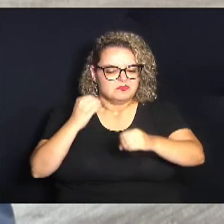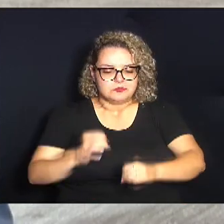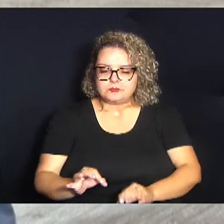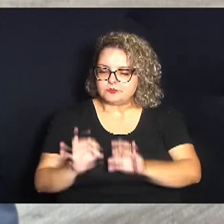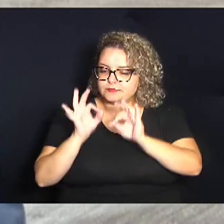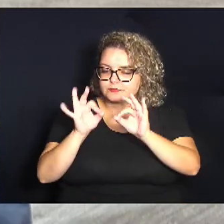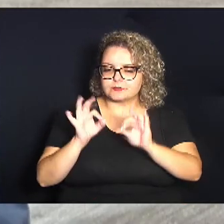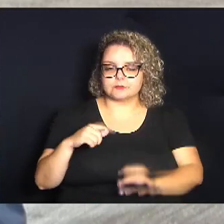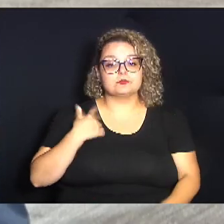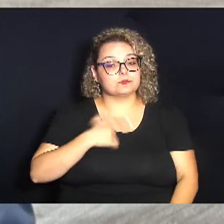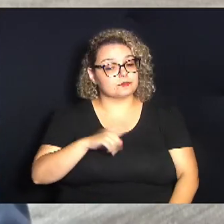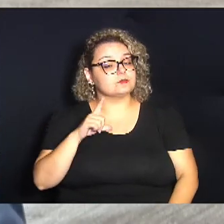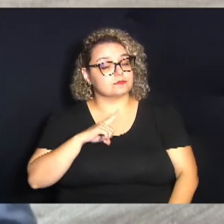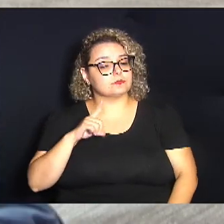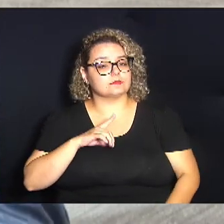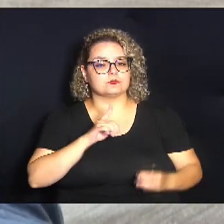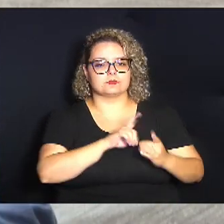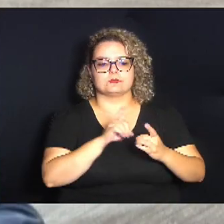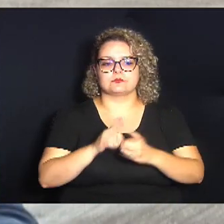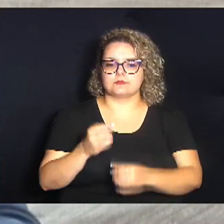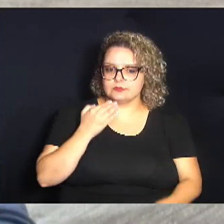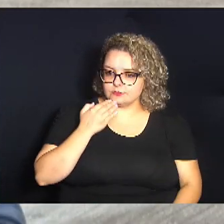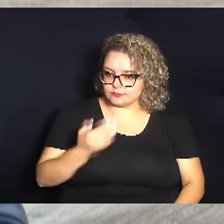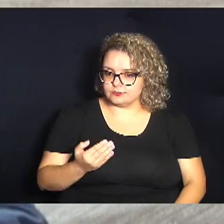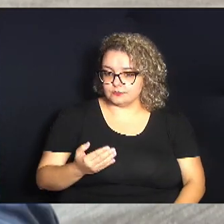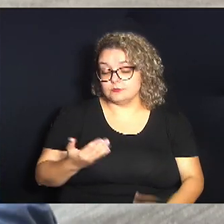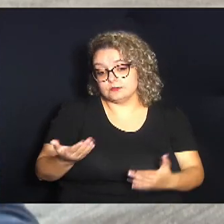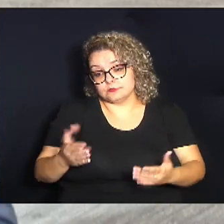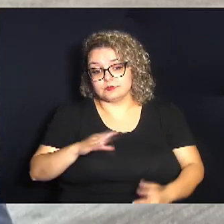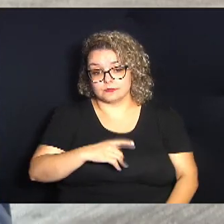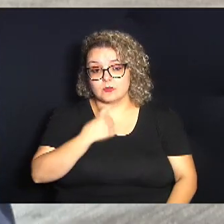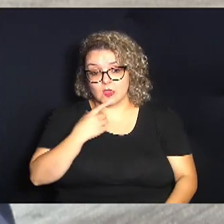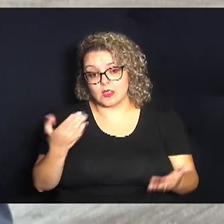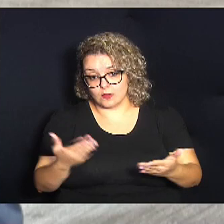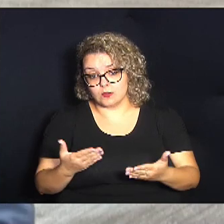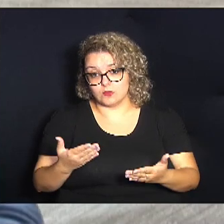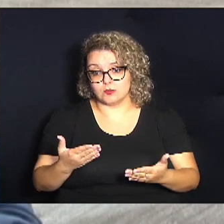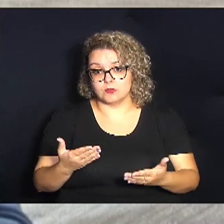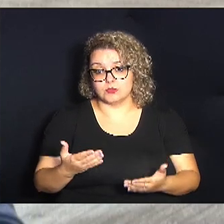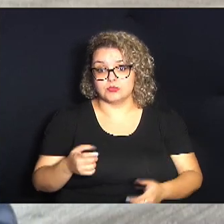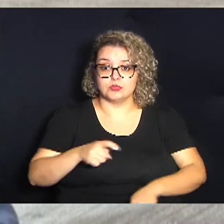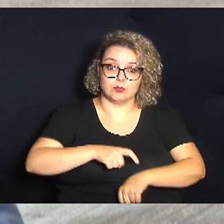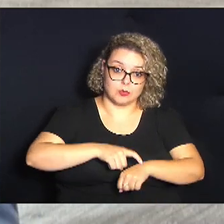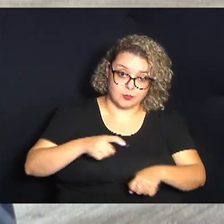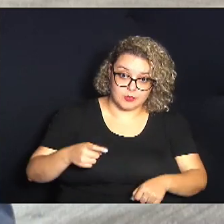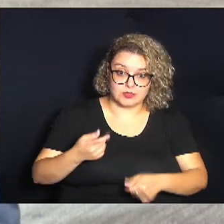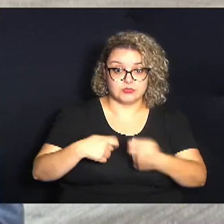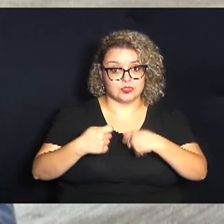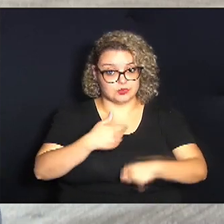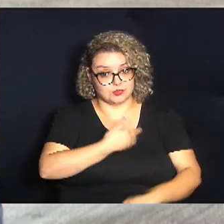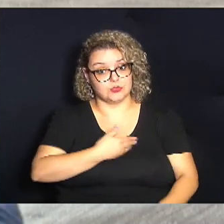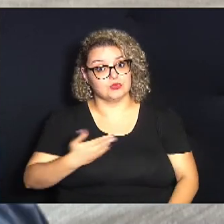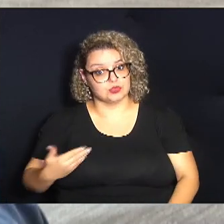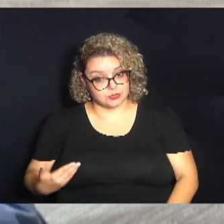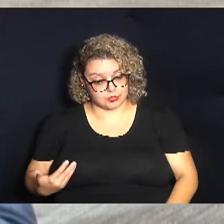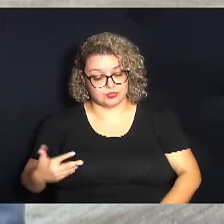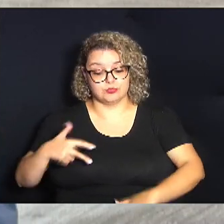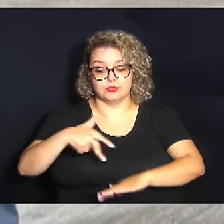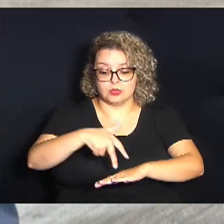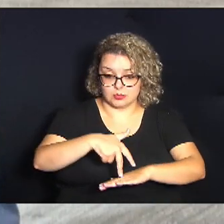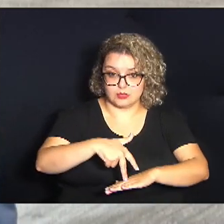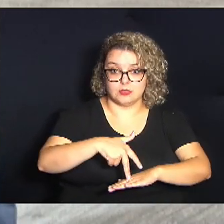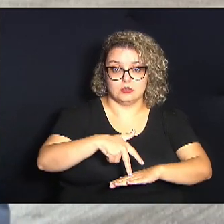para que a gente tenha aí atendido essas demandas. Mas Campinas hoje se coloca numa situação, a administração pública se coloca numa situação